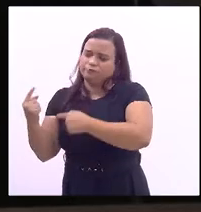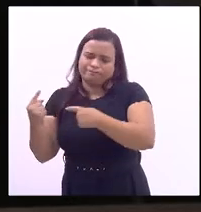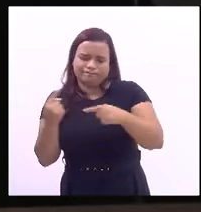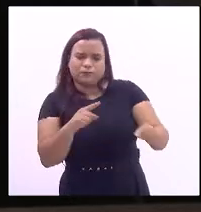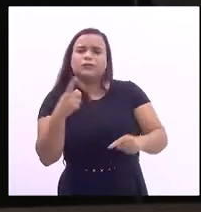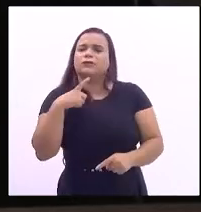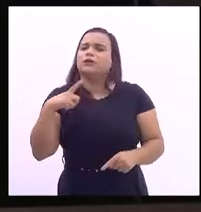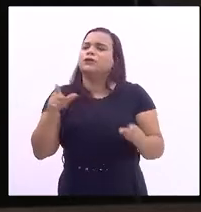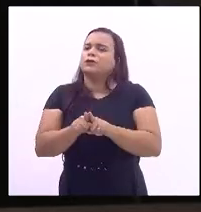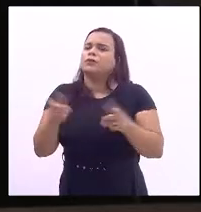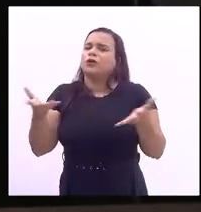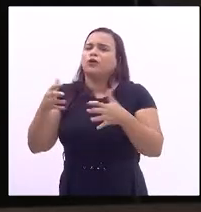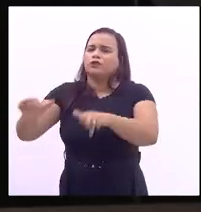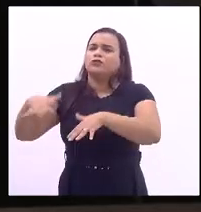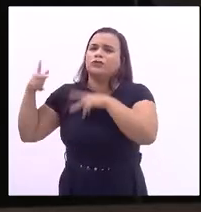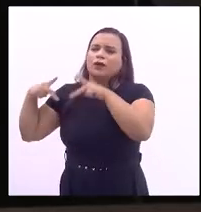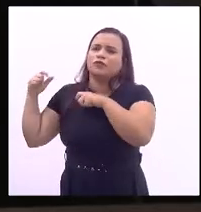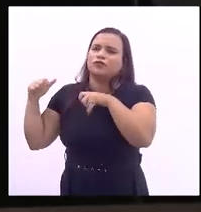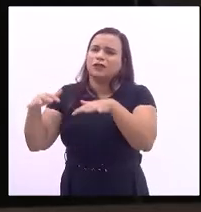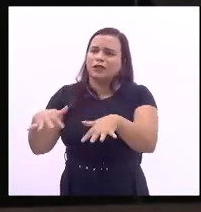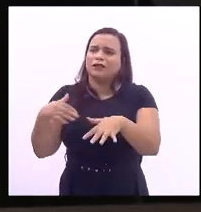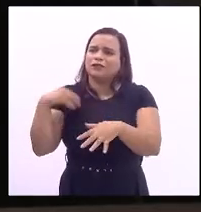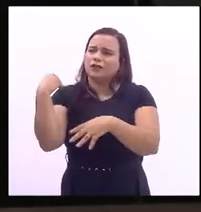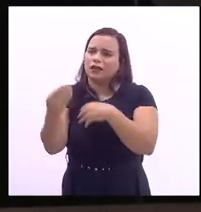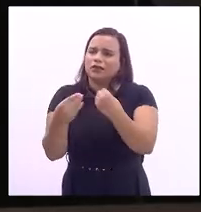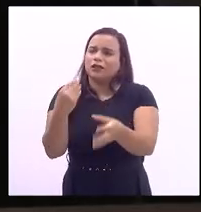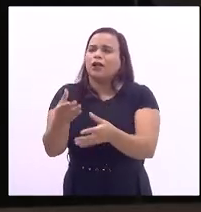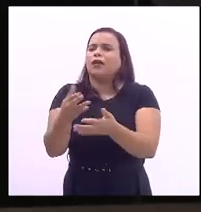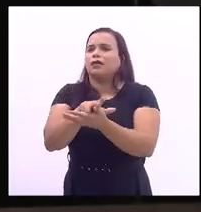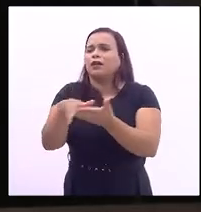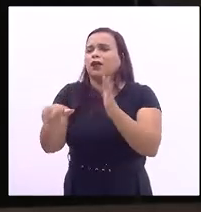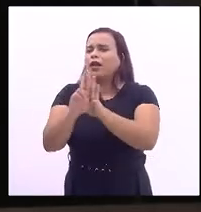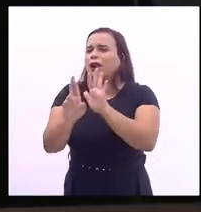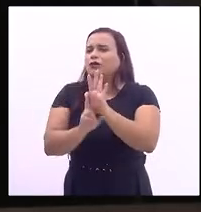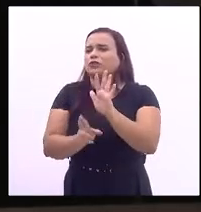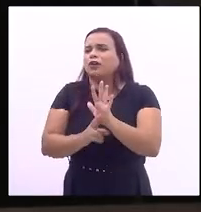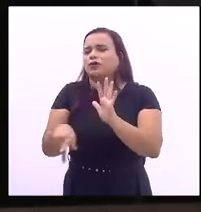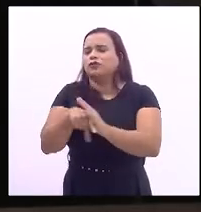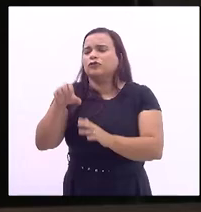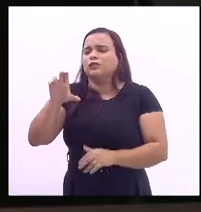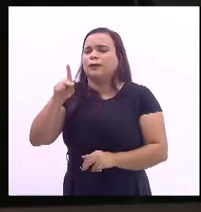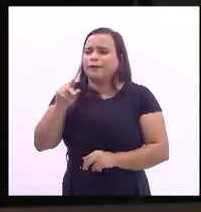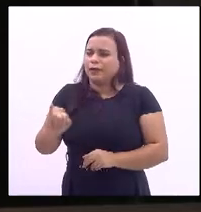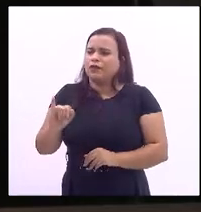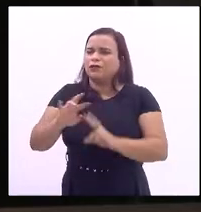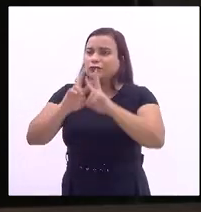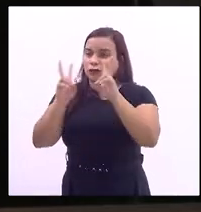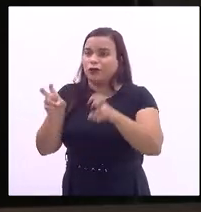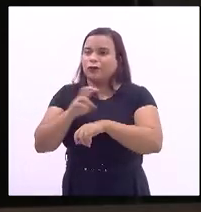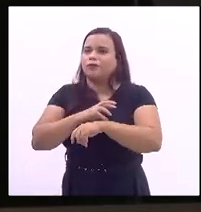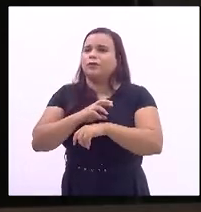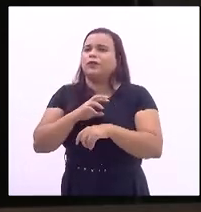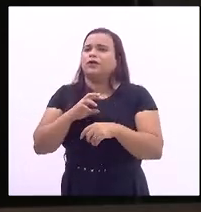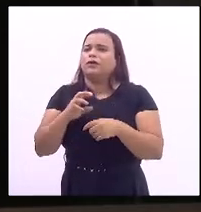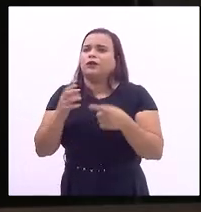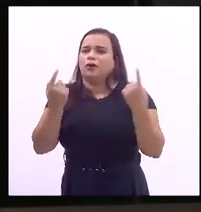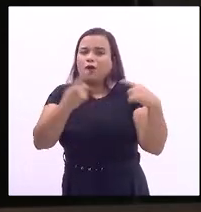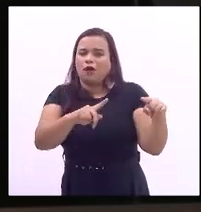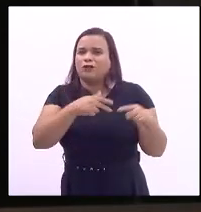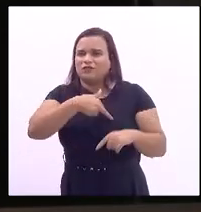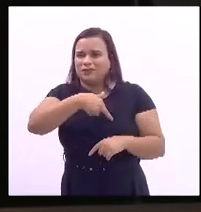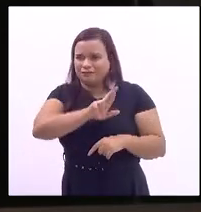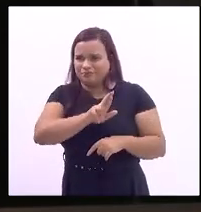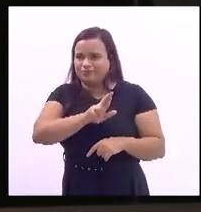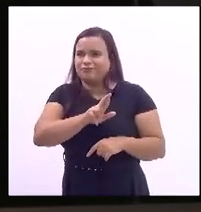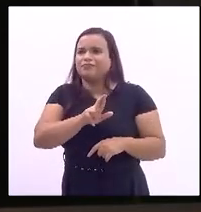na audiência que fizemos para entrega dos relatórios da CPI da intolerância religiosa fizemos